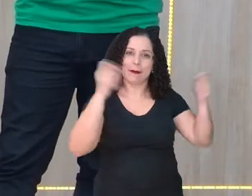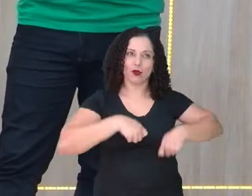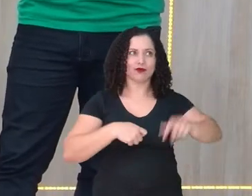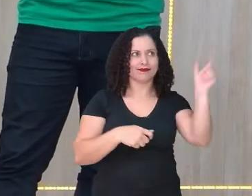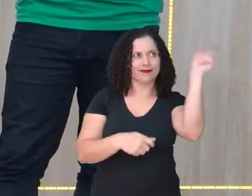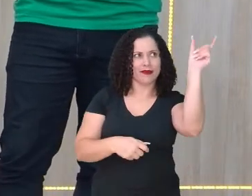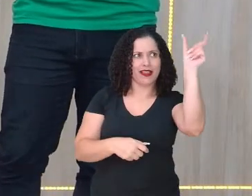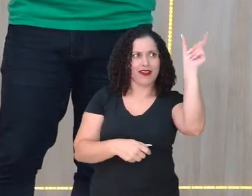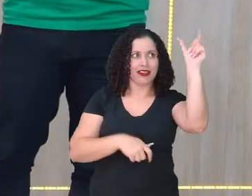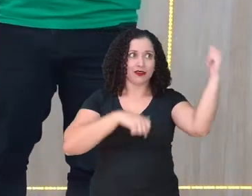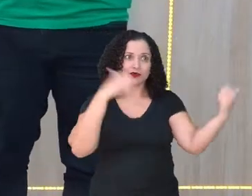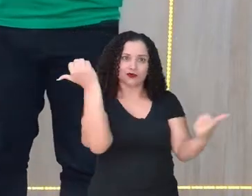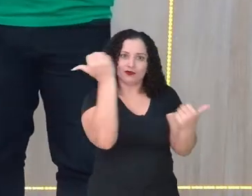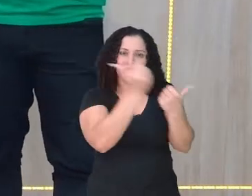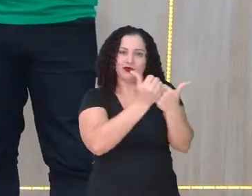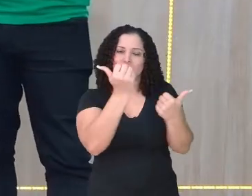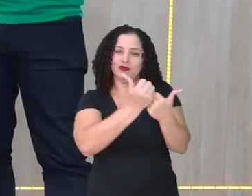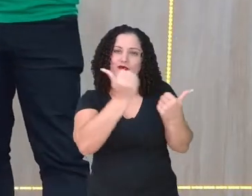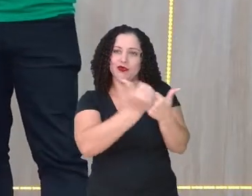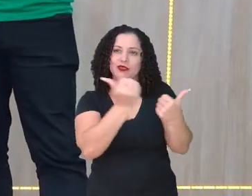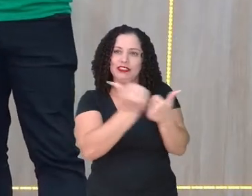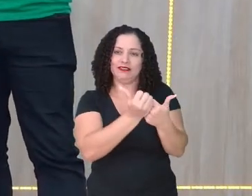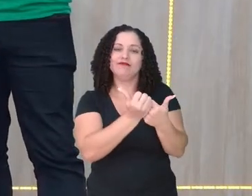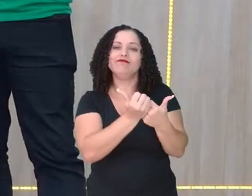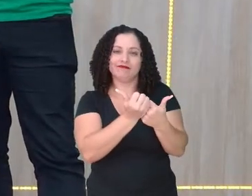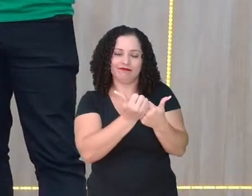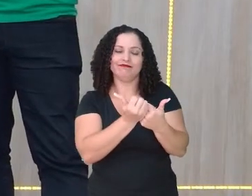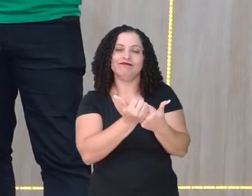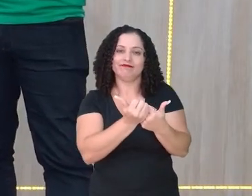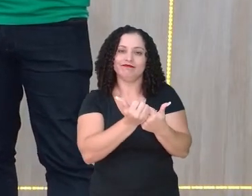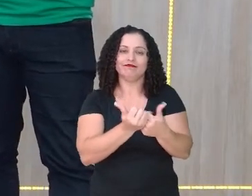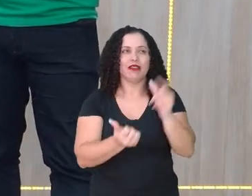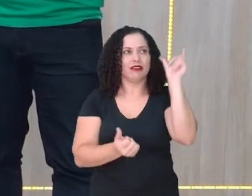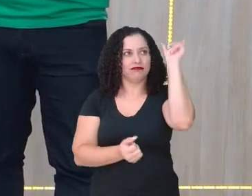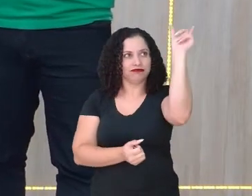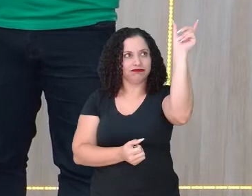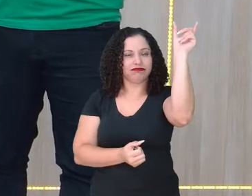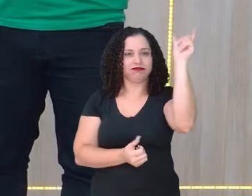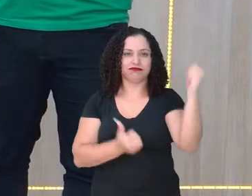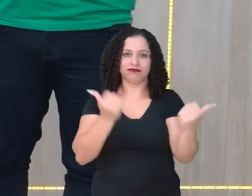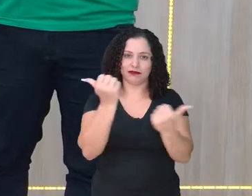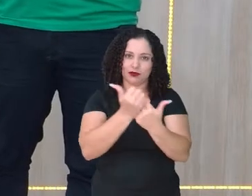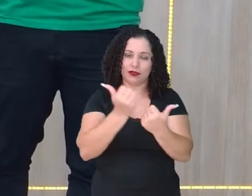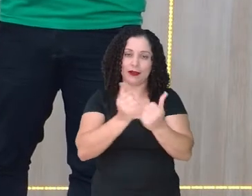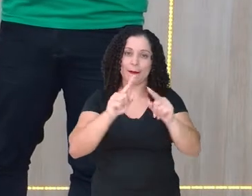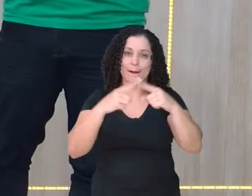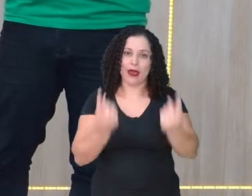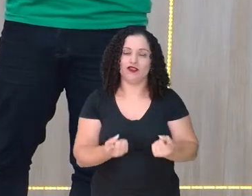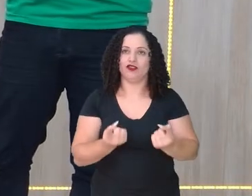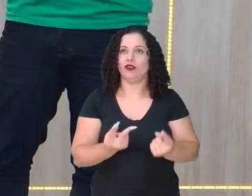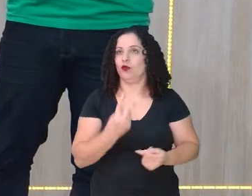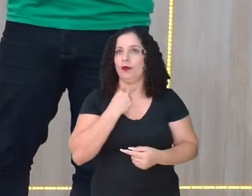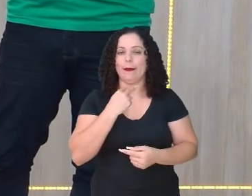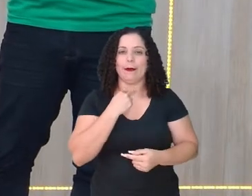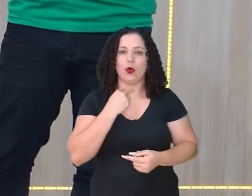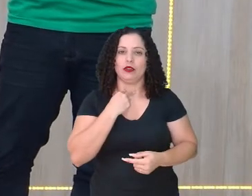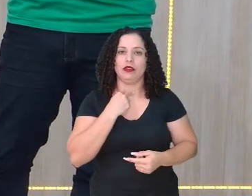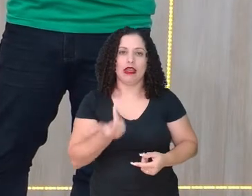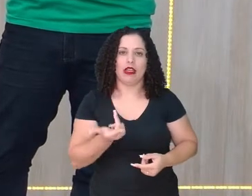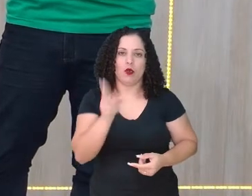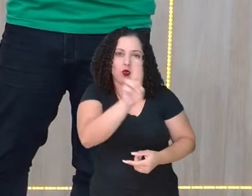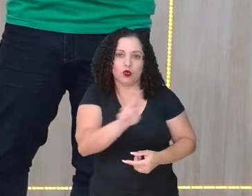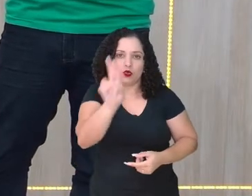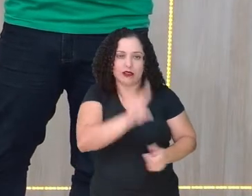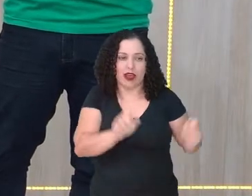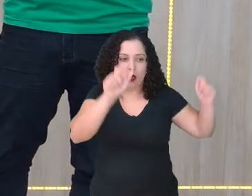aí por em que, por no qual, então por a qual, mas eu não posso dizer onde